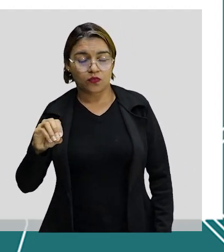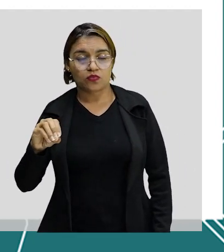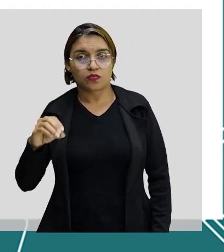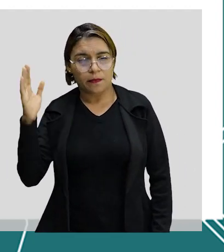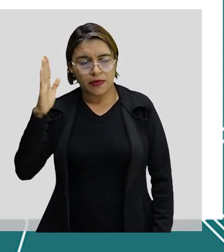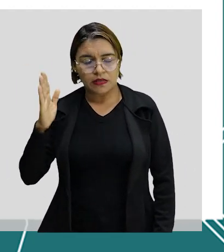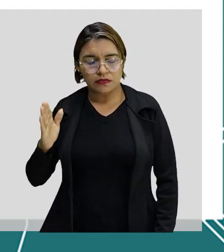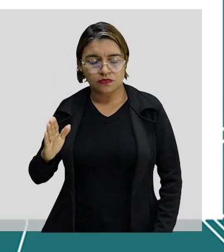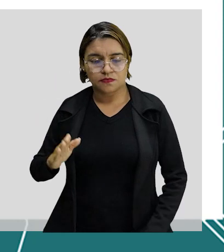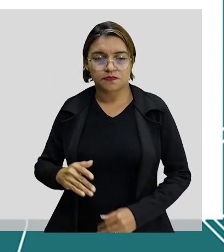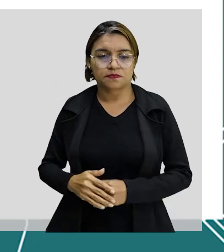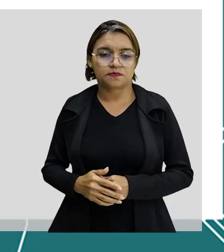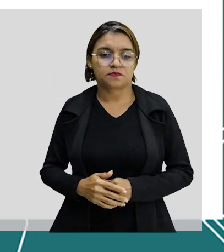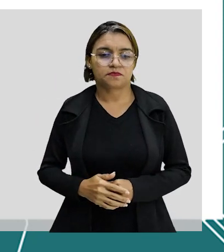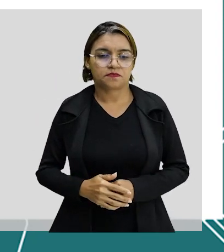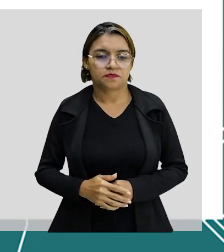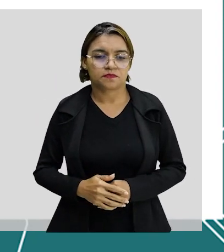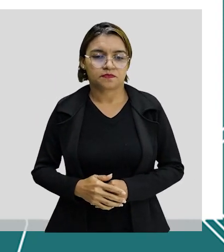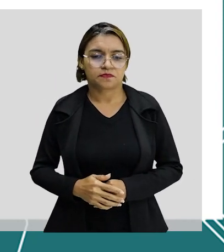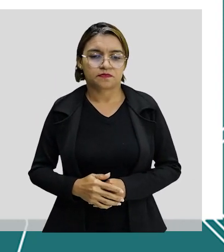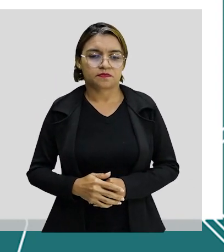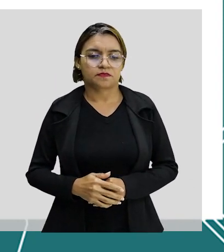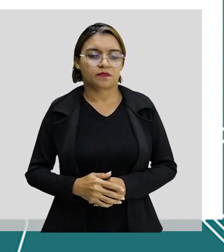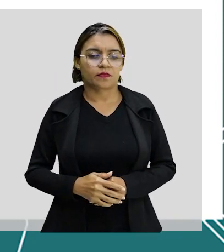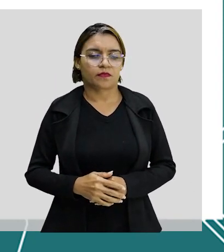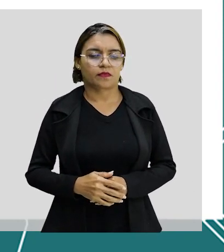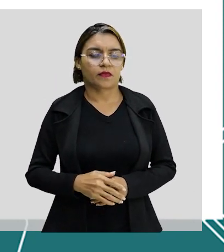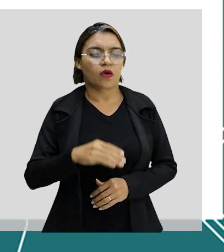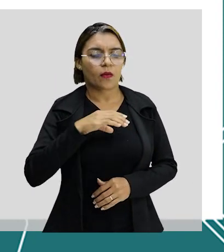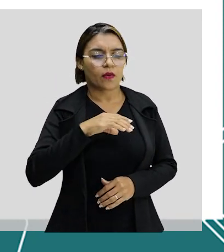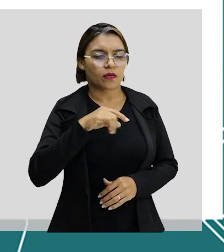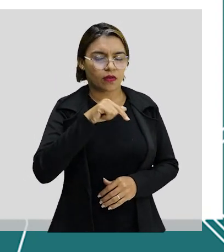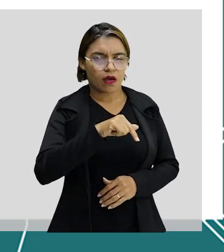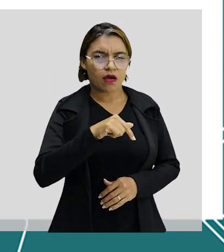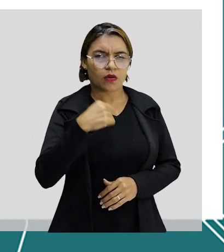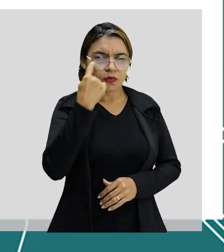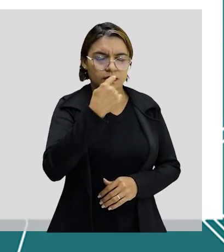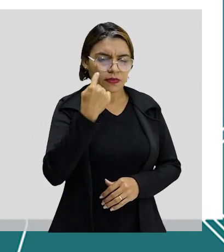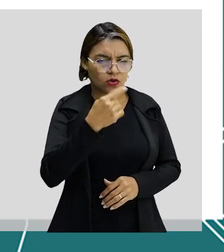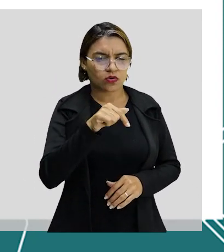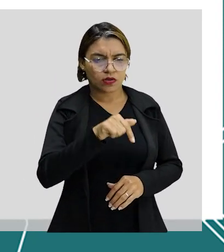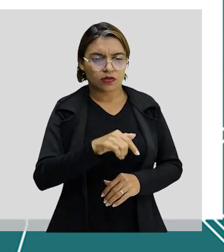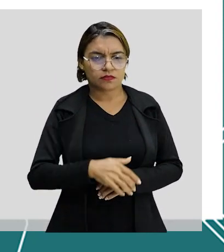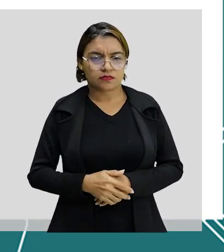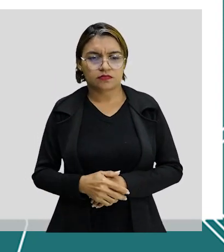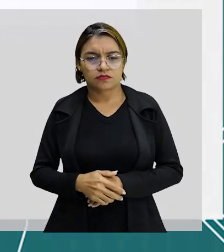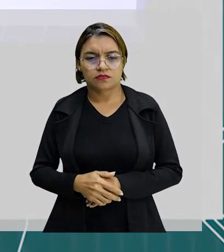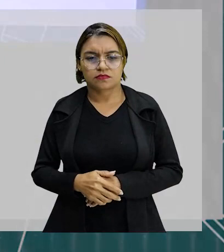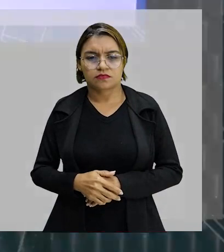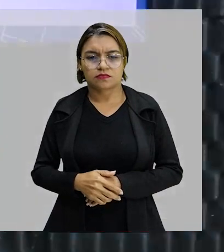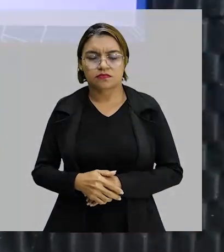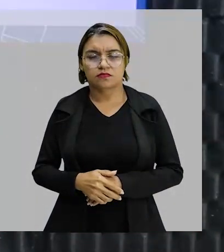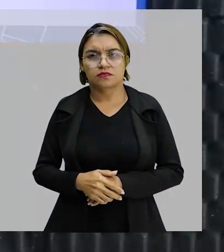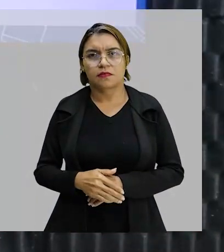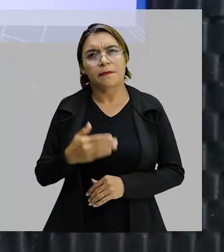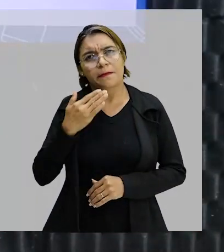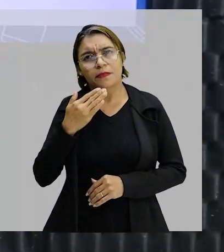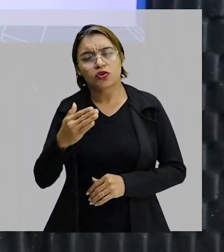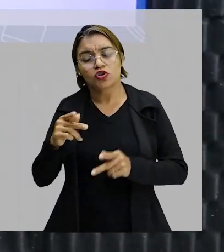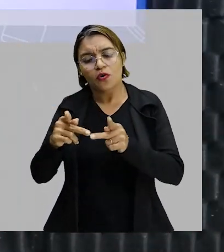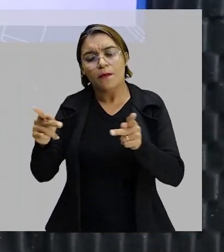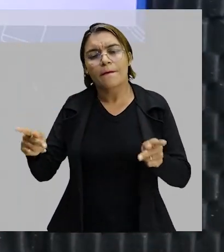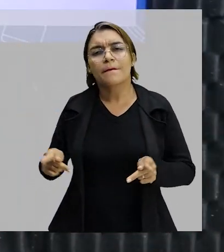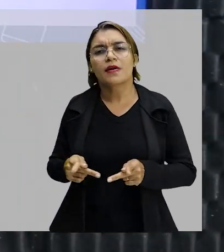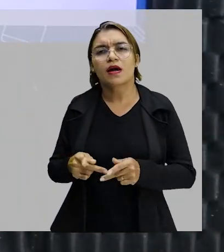tradução. Que deseja de primeiro prato? Que deseja de primeiro prato? Então, que gostaria de pedir